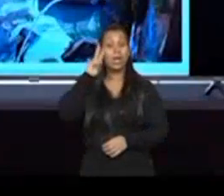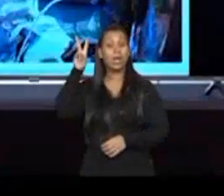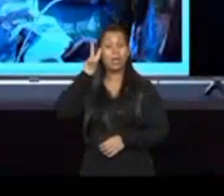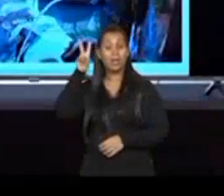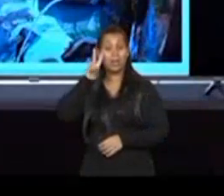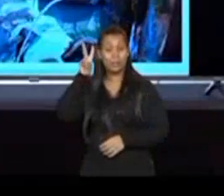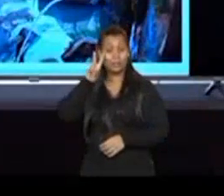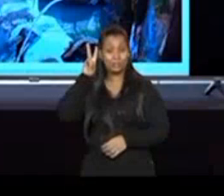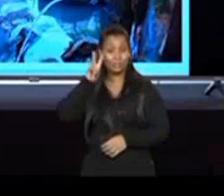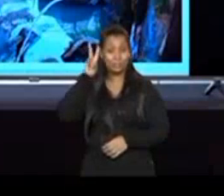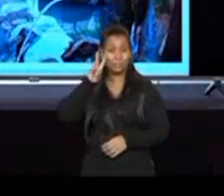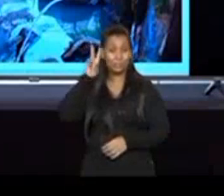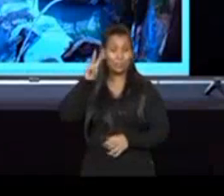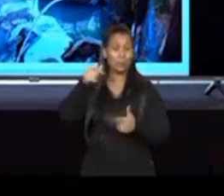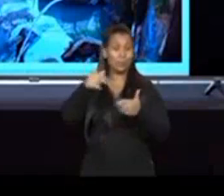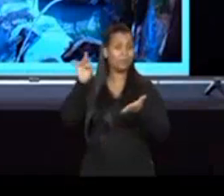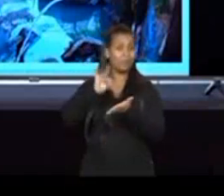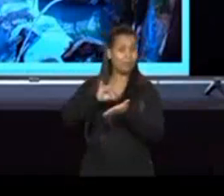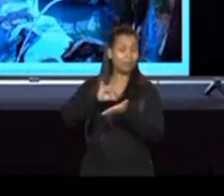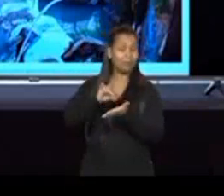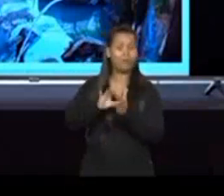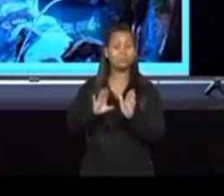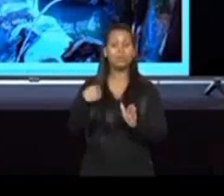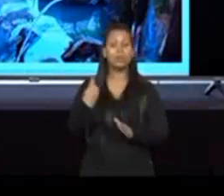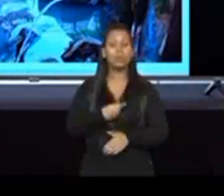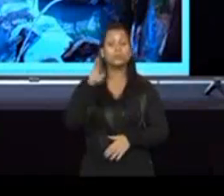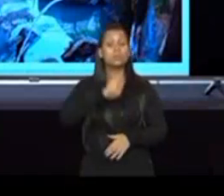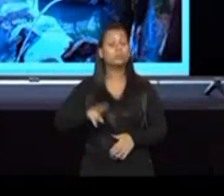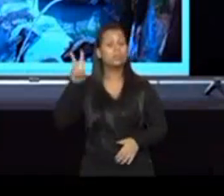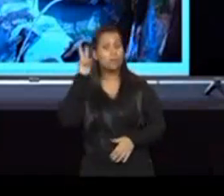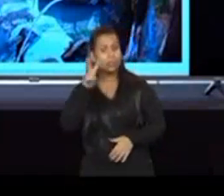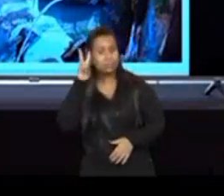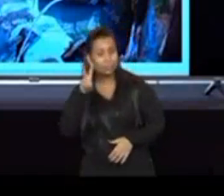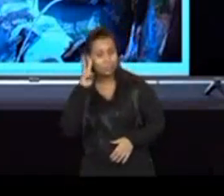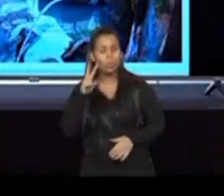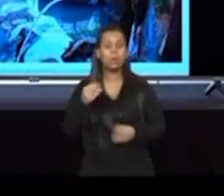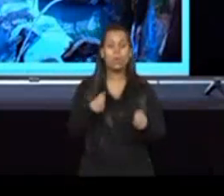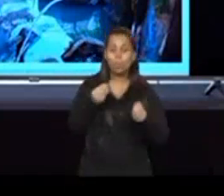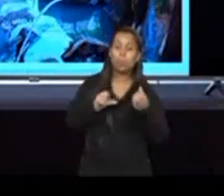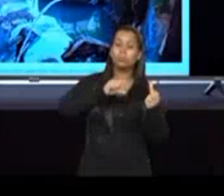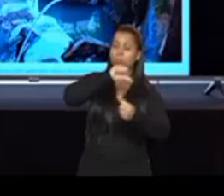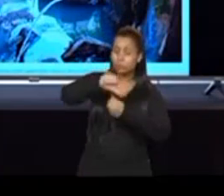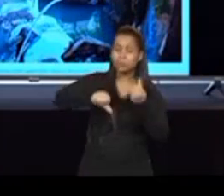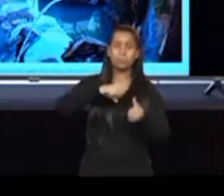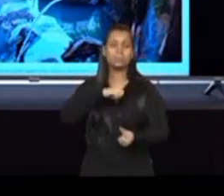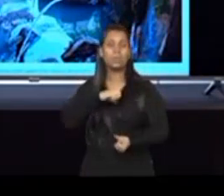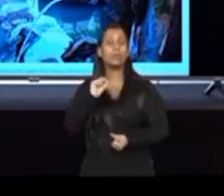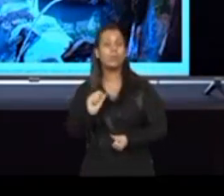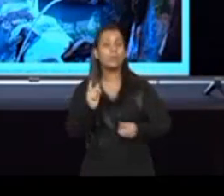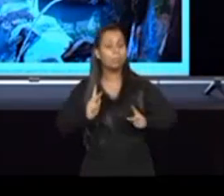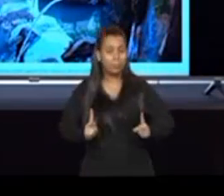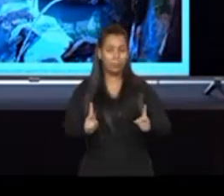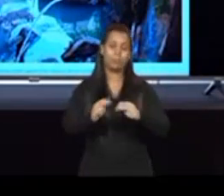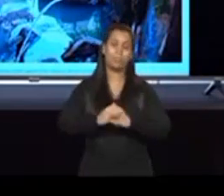história, pessoal, ela não é só aquele acúmulo de fatos. A gente usa a história para entender quais as transformações que nós passamos e o que,